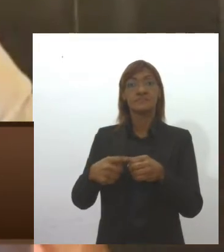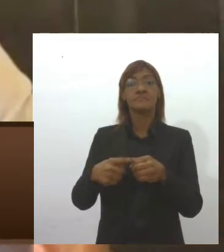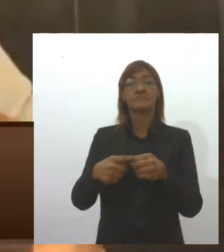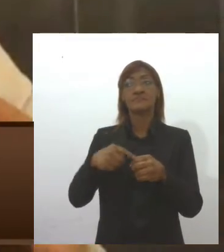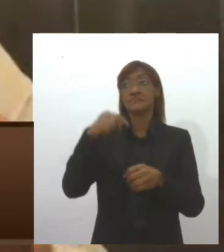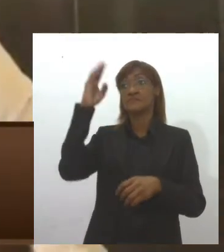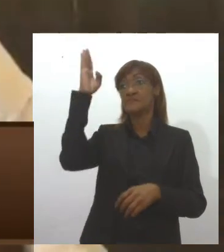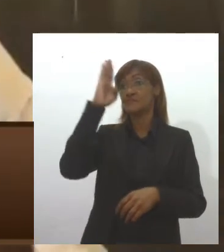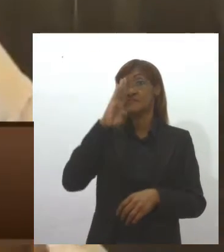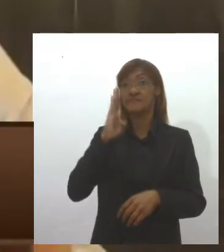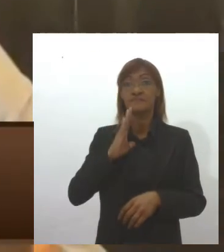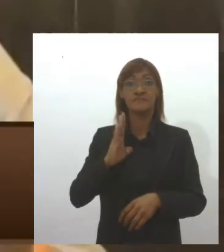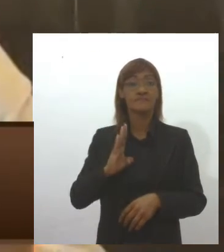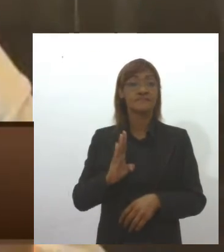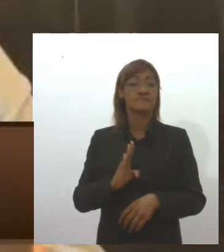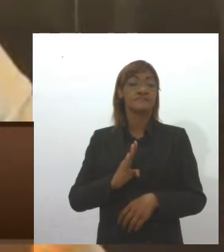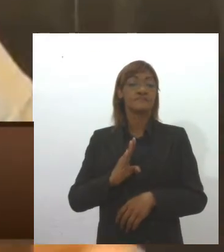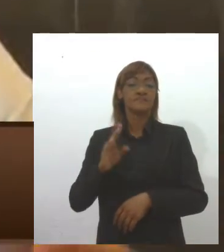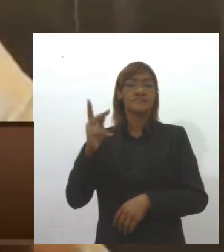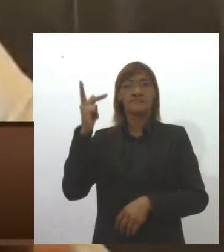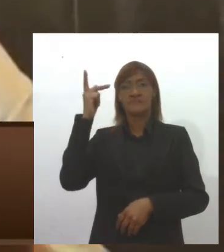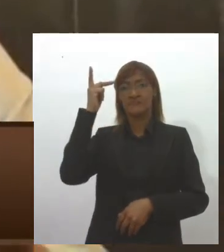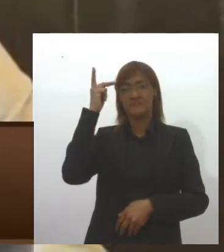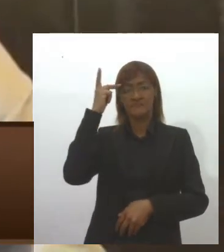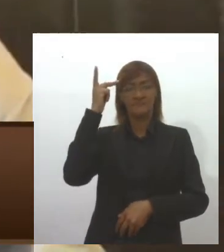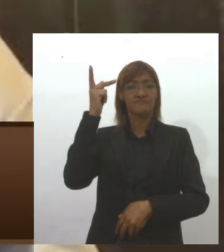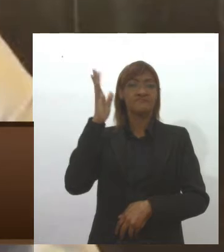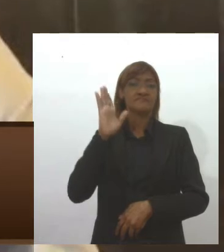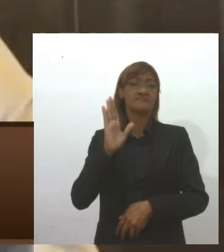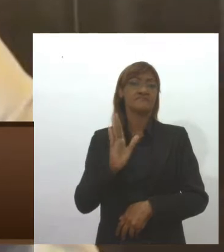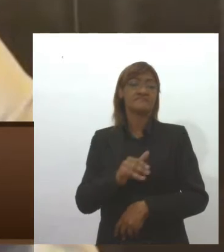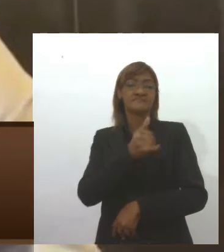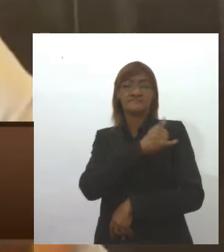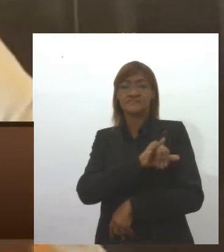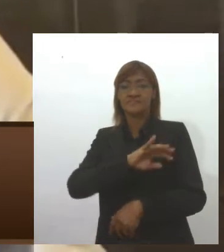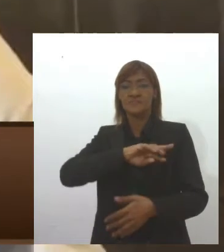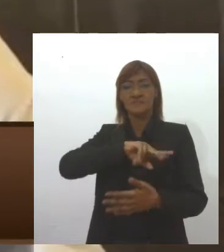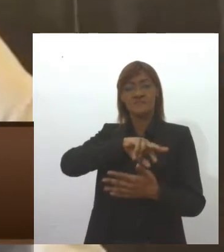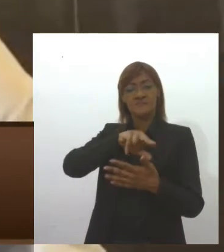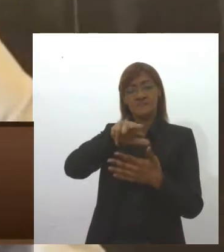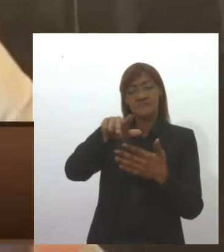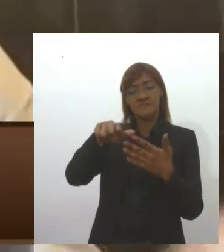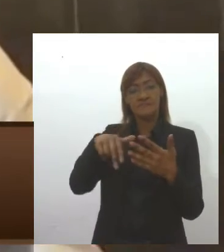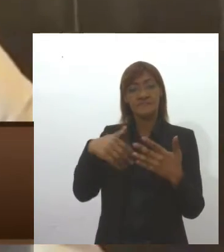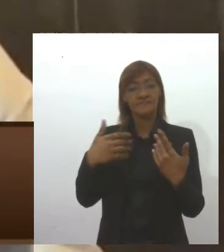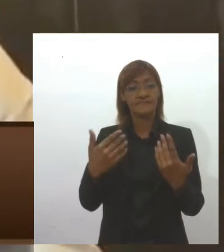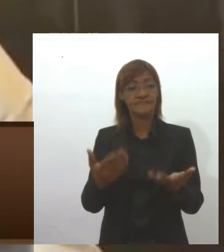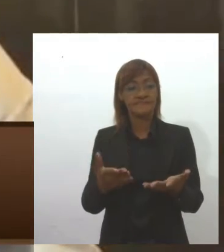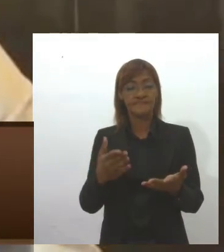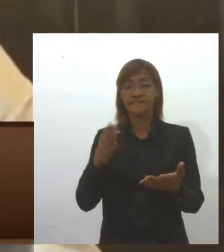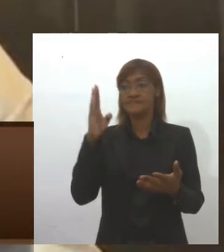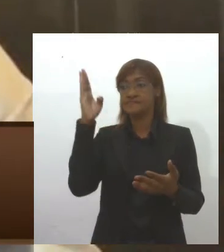Centro-Oeste, região Sudeste, região Sul. Nós vamos rodar o Brasil